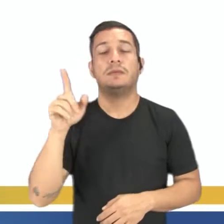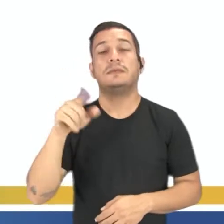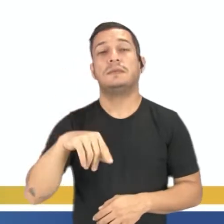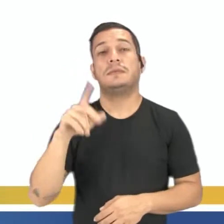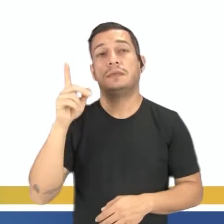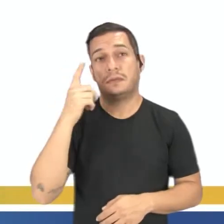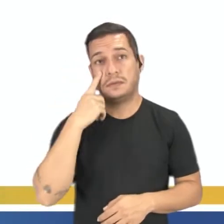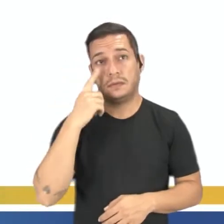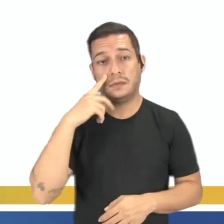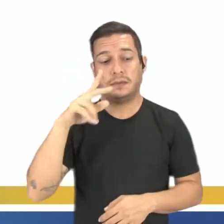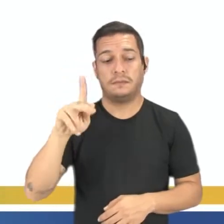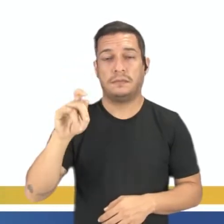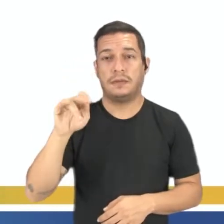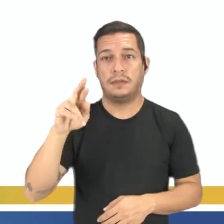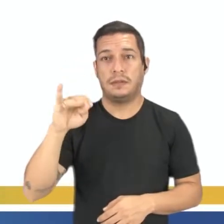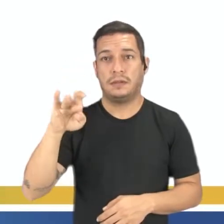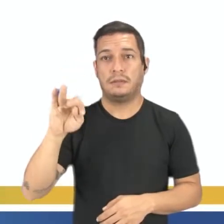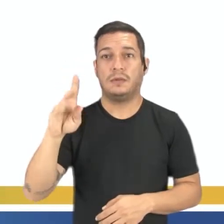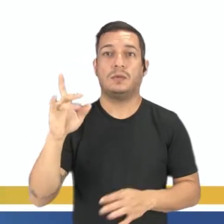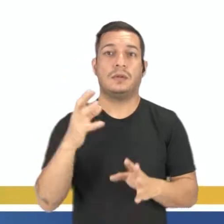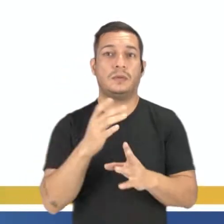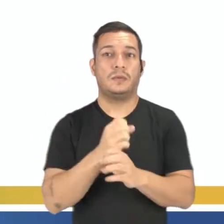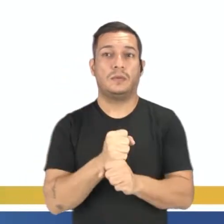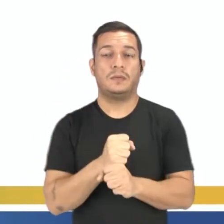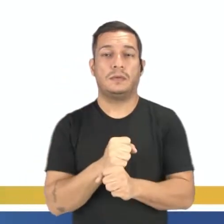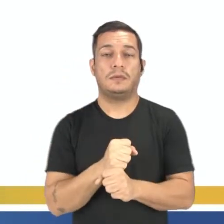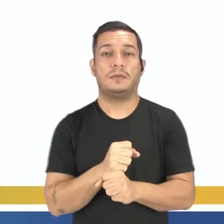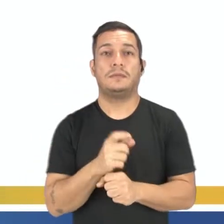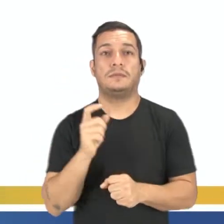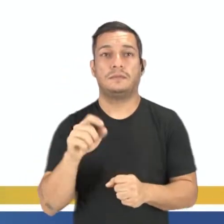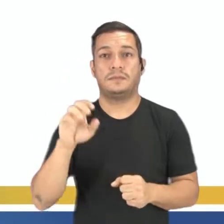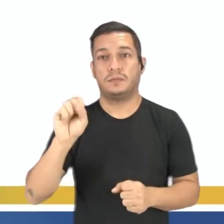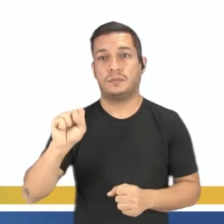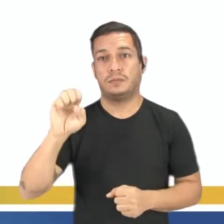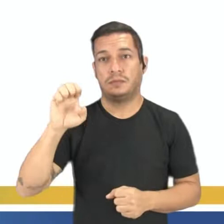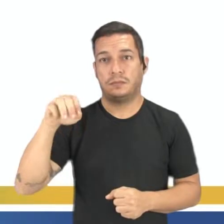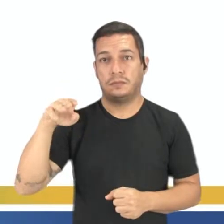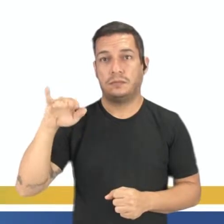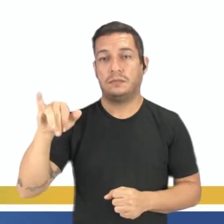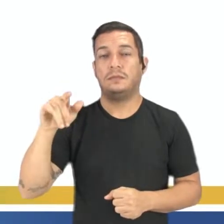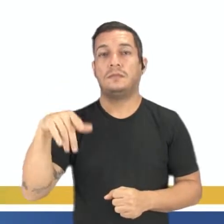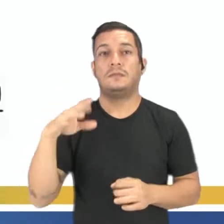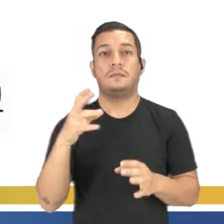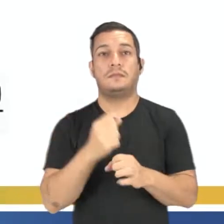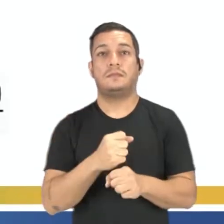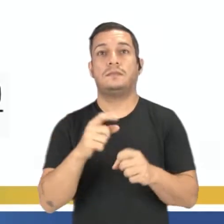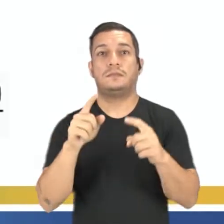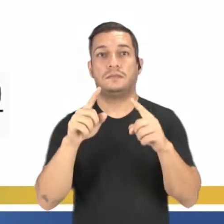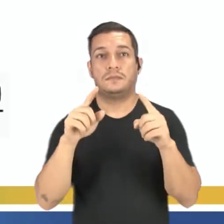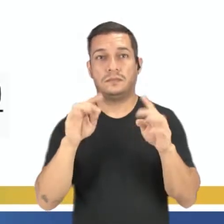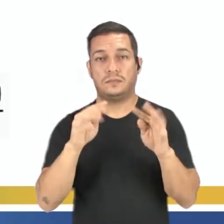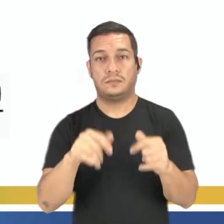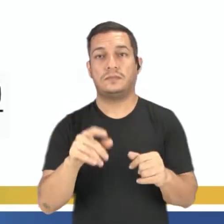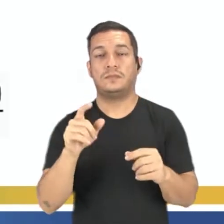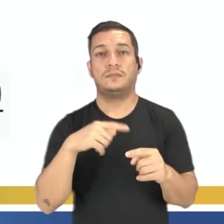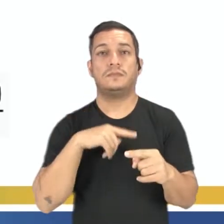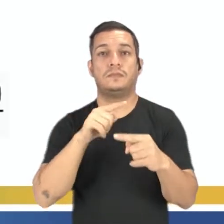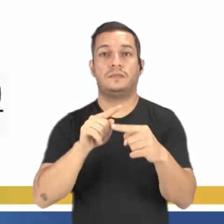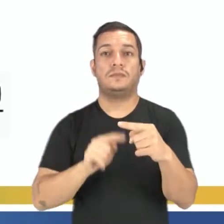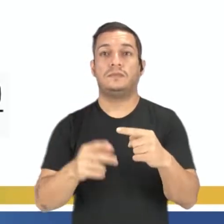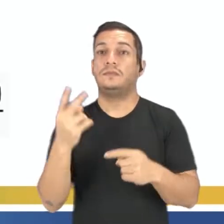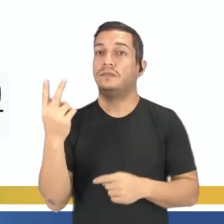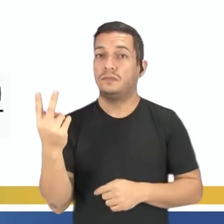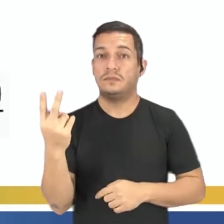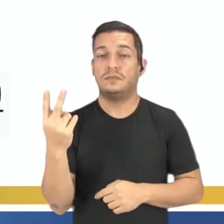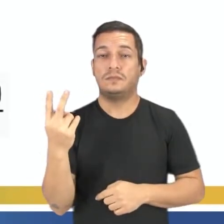em vista que o perímetro é a soma de todos os lados, o semiperímetro vem a ser a soma de todos os lados dividido por